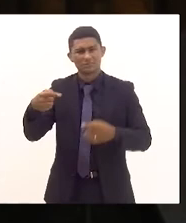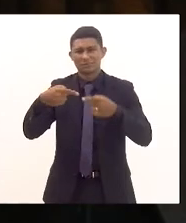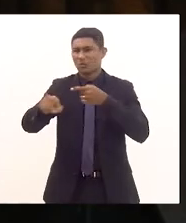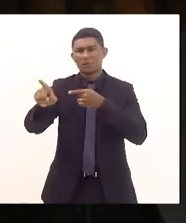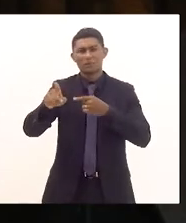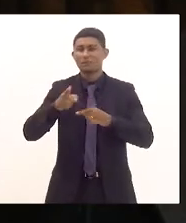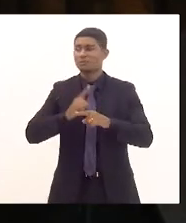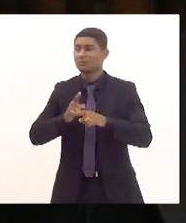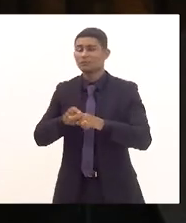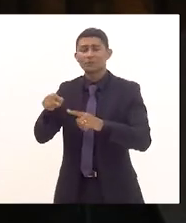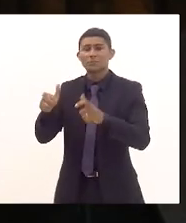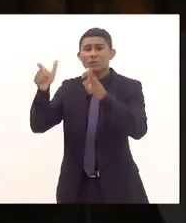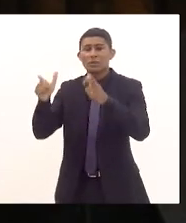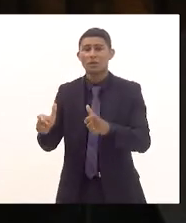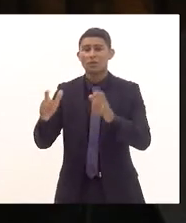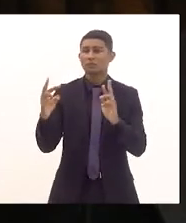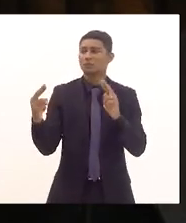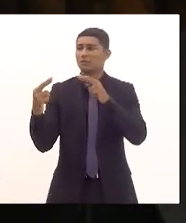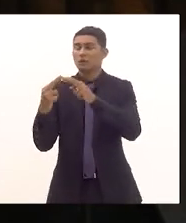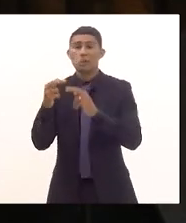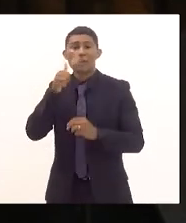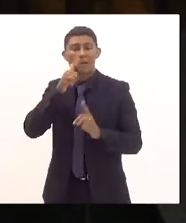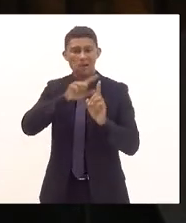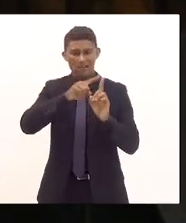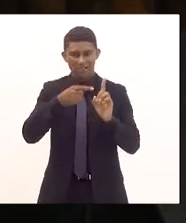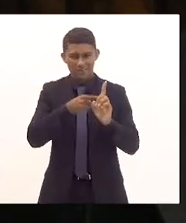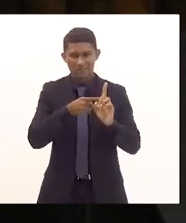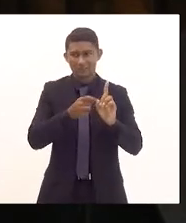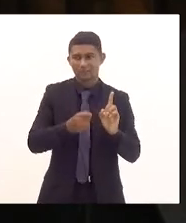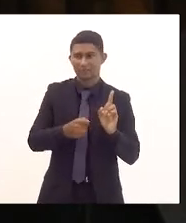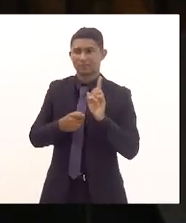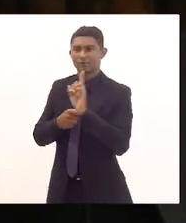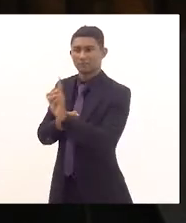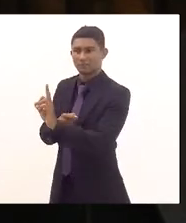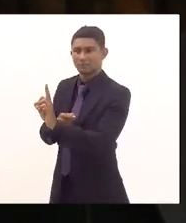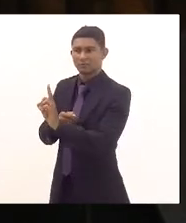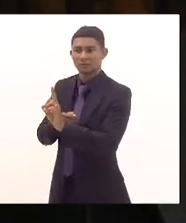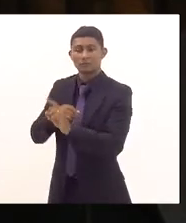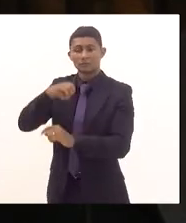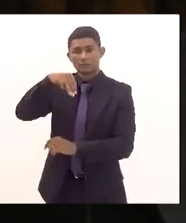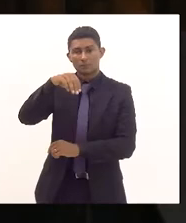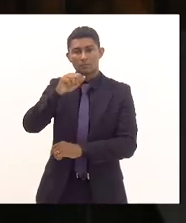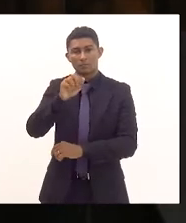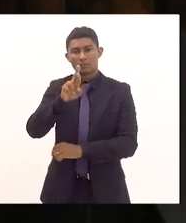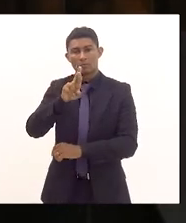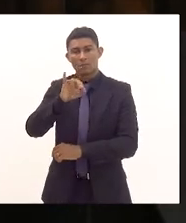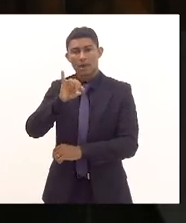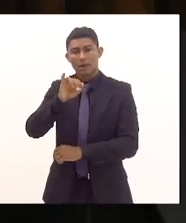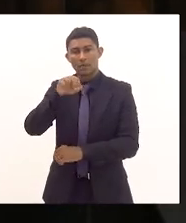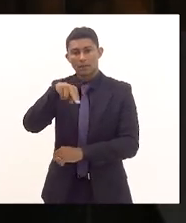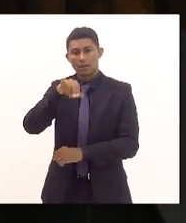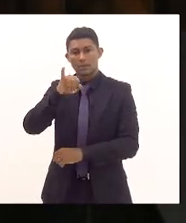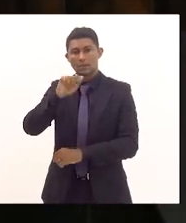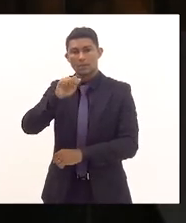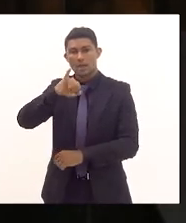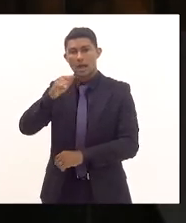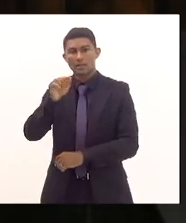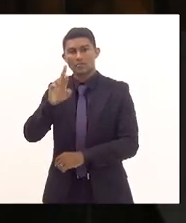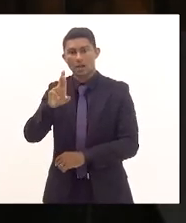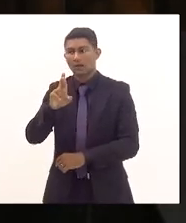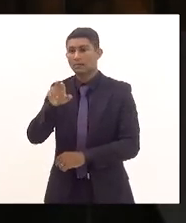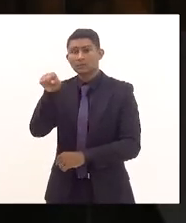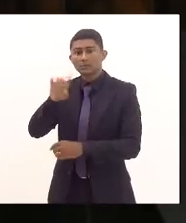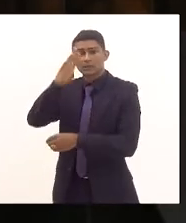unidade a referência de Atendimento à gestante do município a Mário miajar funciona sem nenhuma